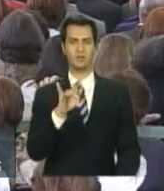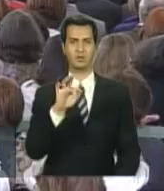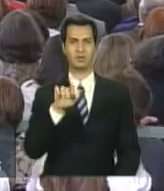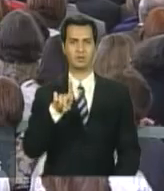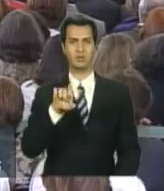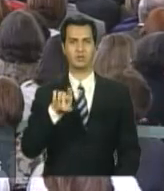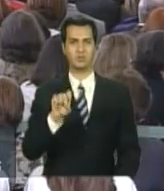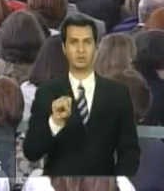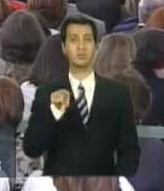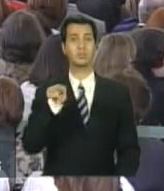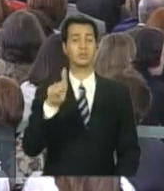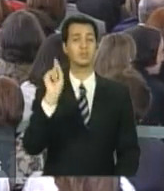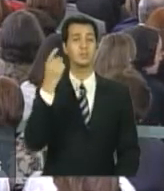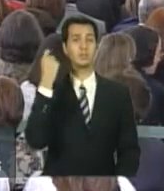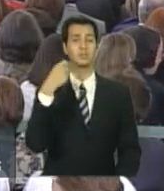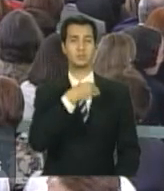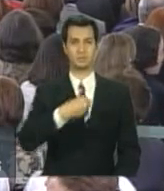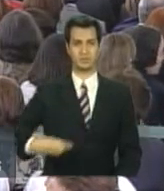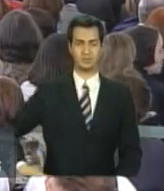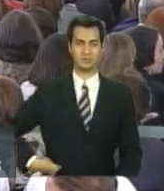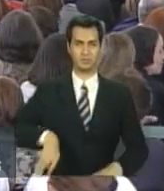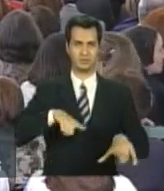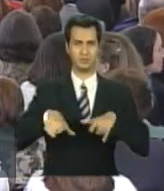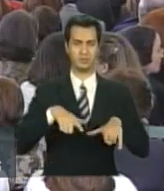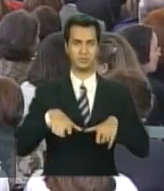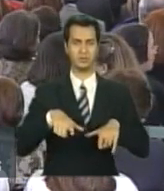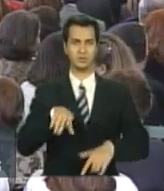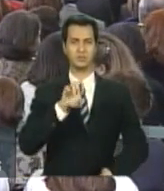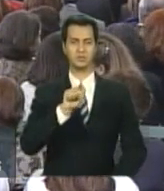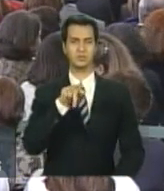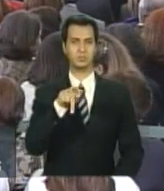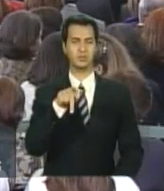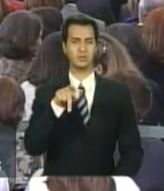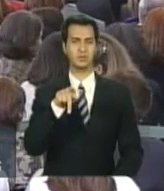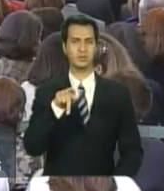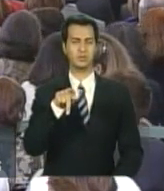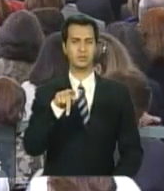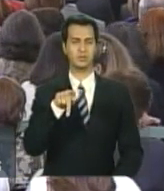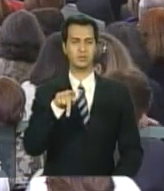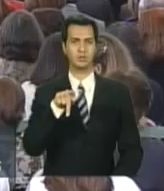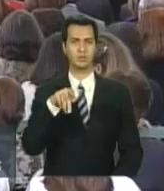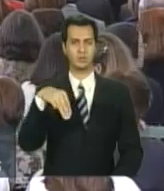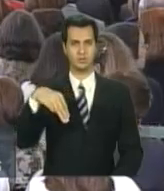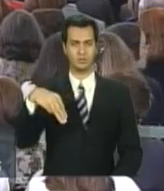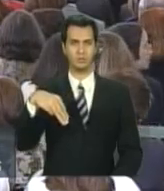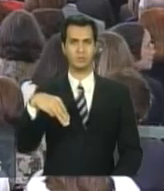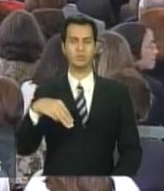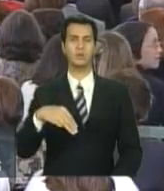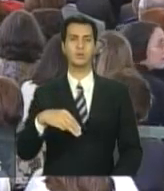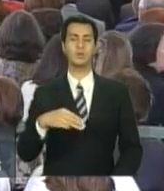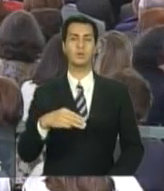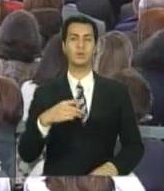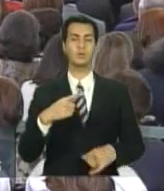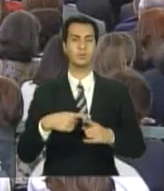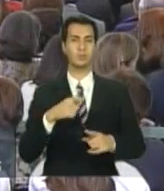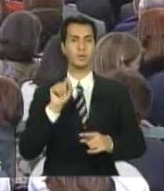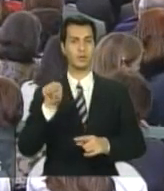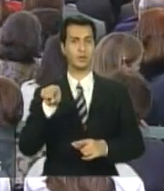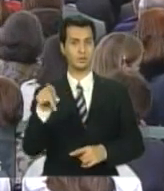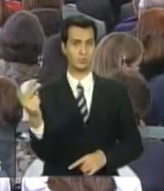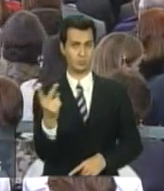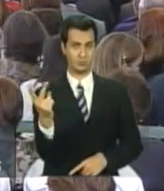da Secretaria de Políticas para as Mulheres, responsáveis pela estruturação